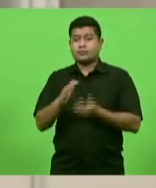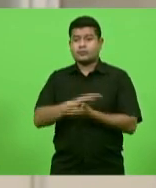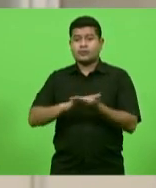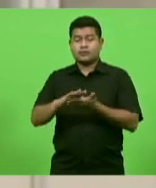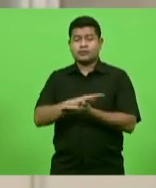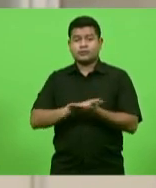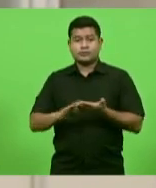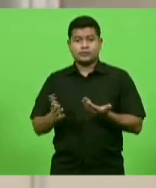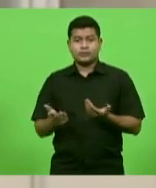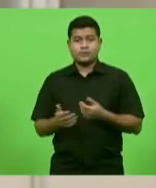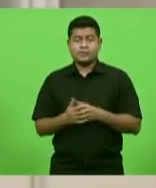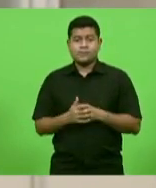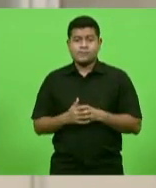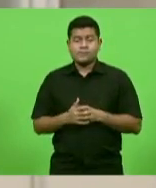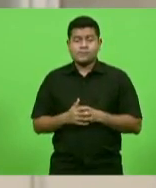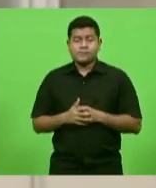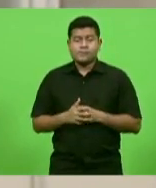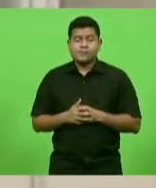garantia